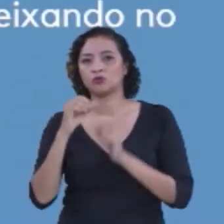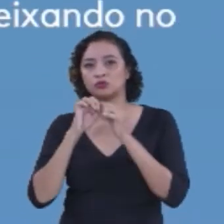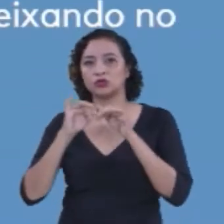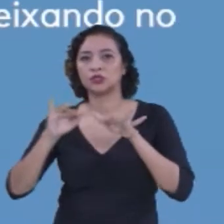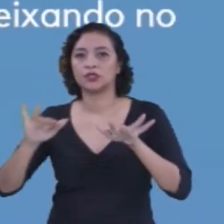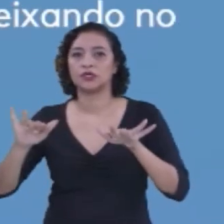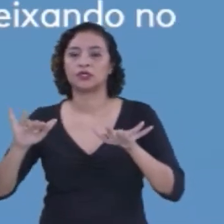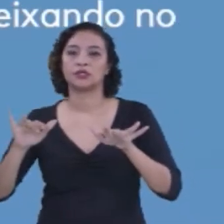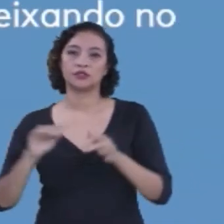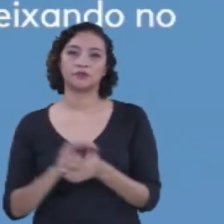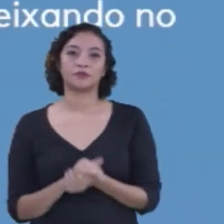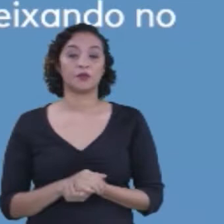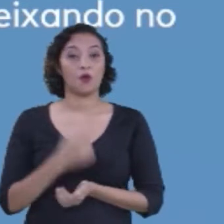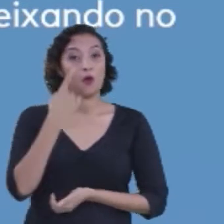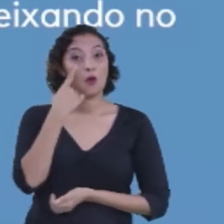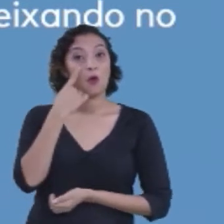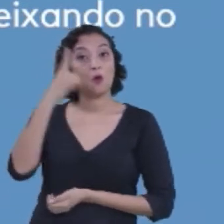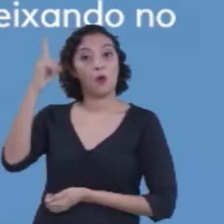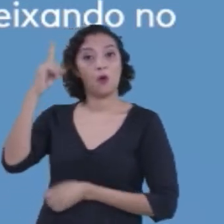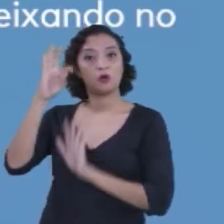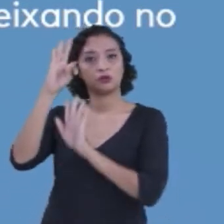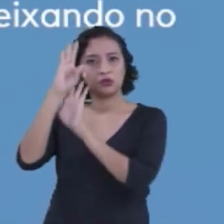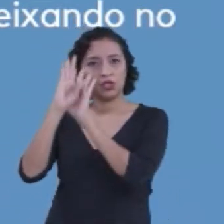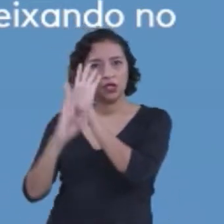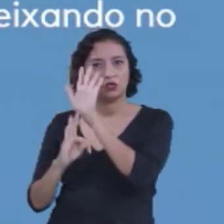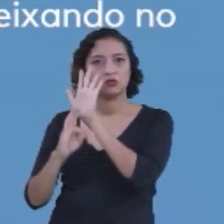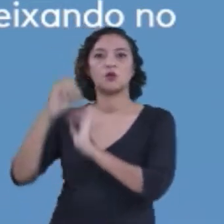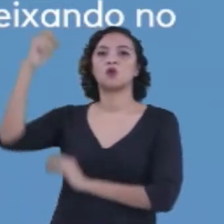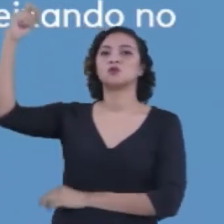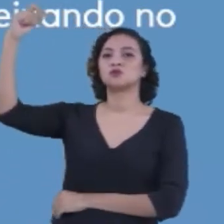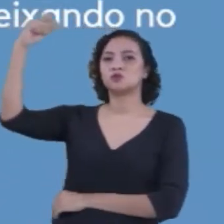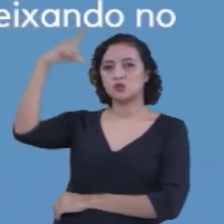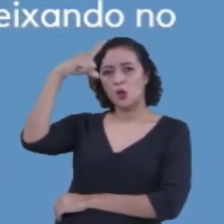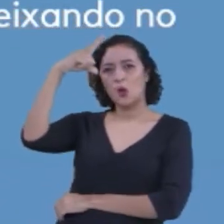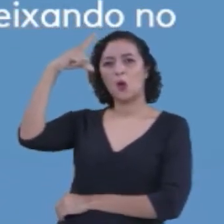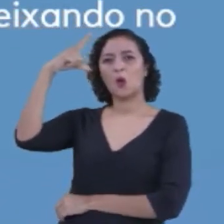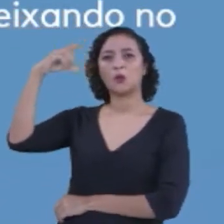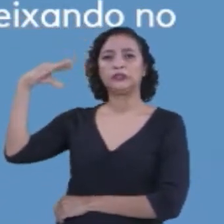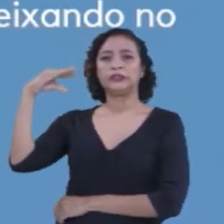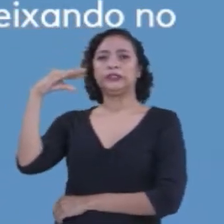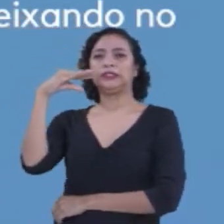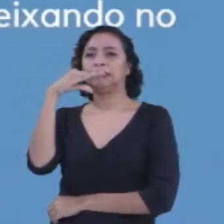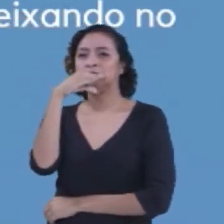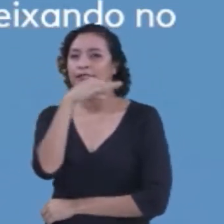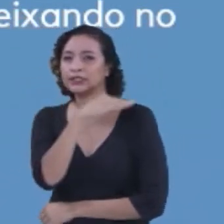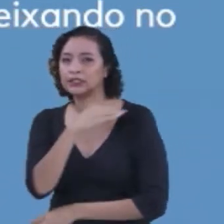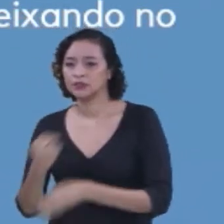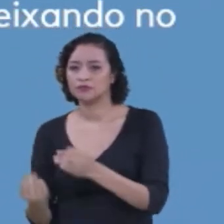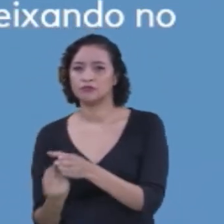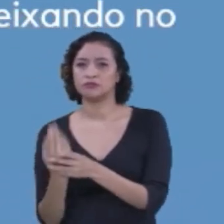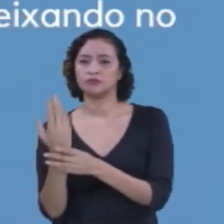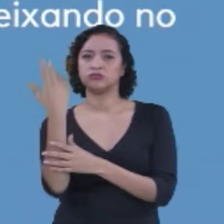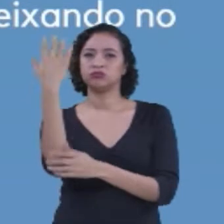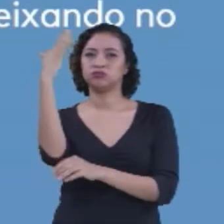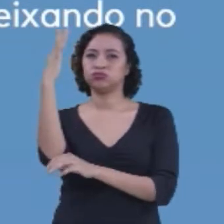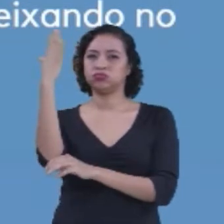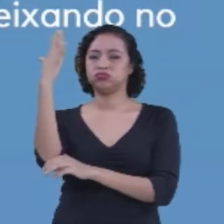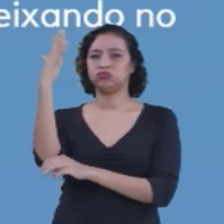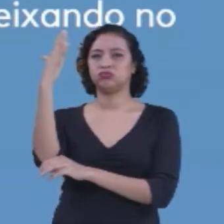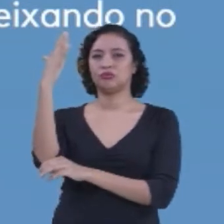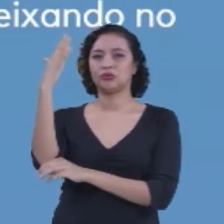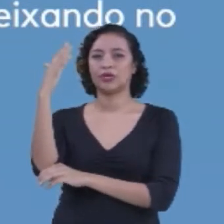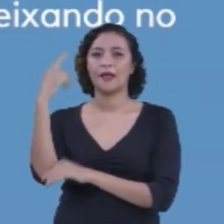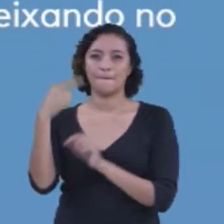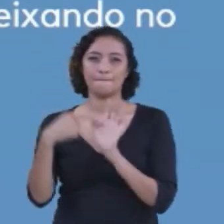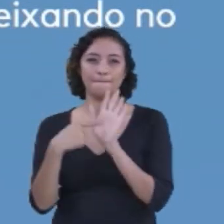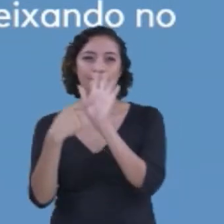aí. Sob o sol de fogo, os mandacarus se erguem, cheios de espinhos, mulungus e aroeiras expõem